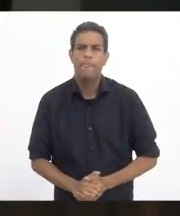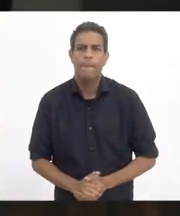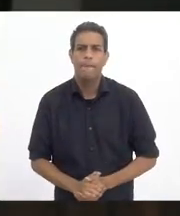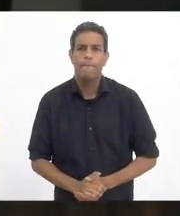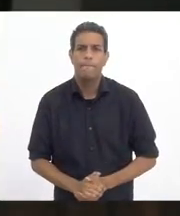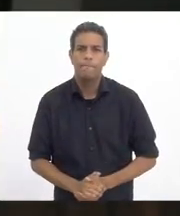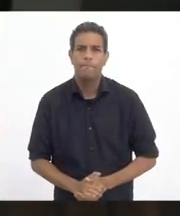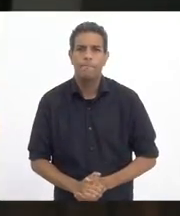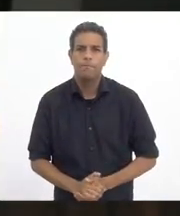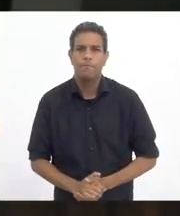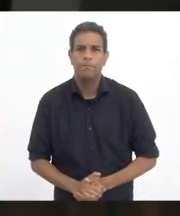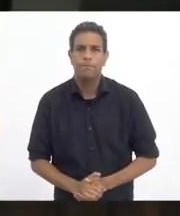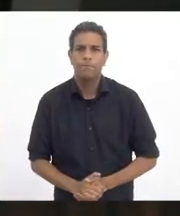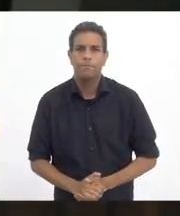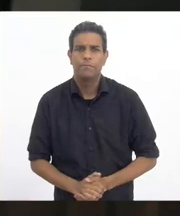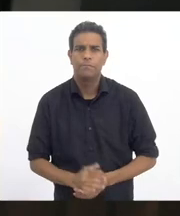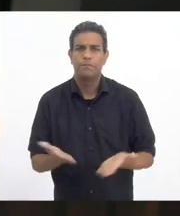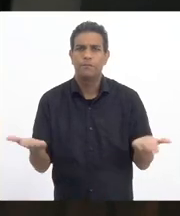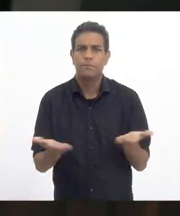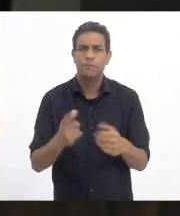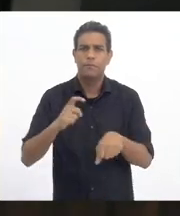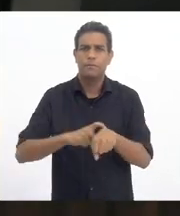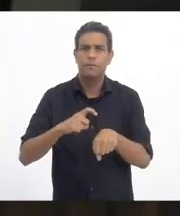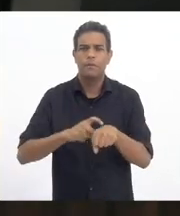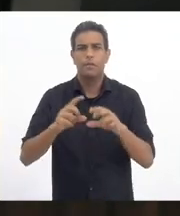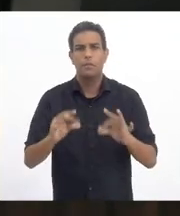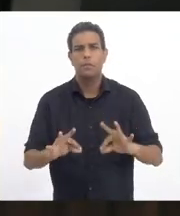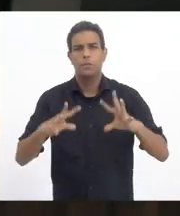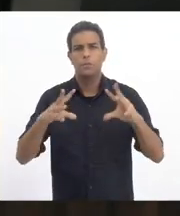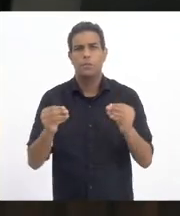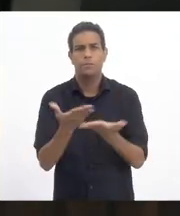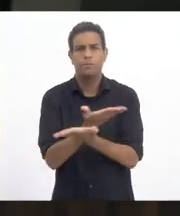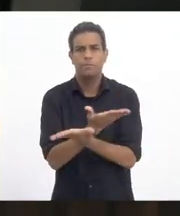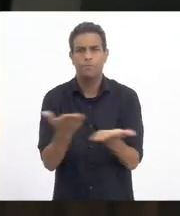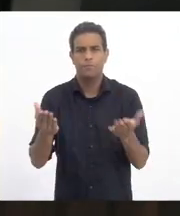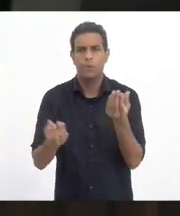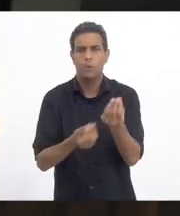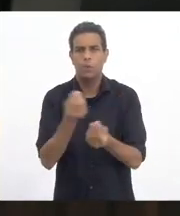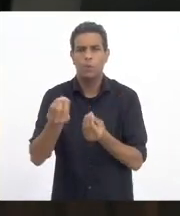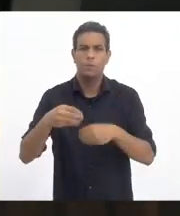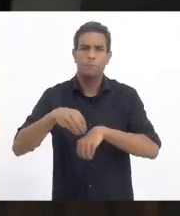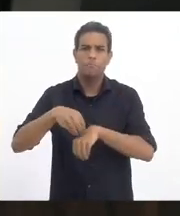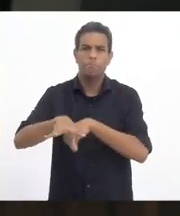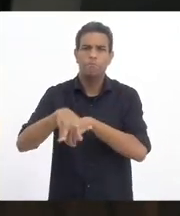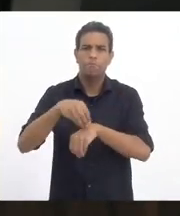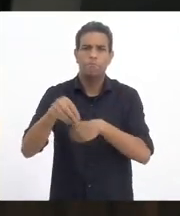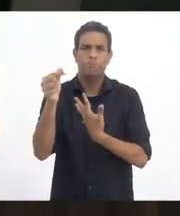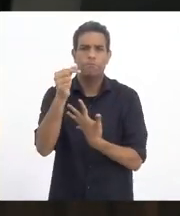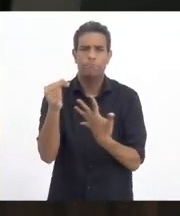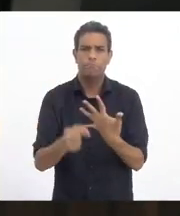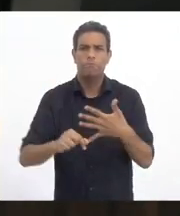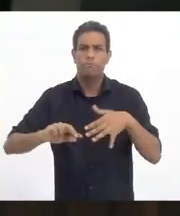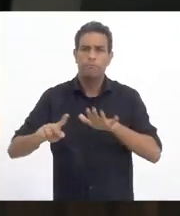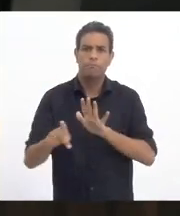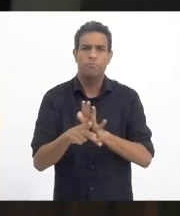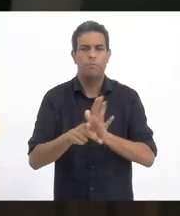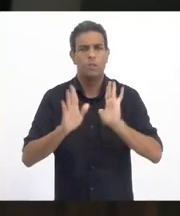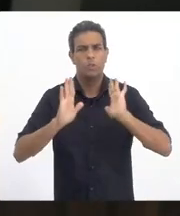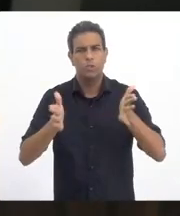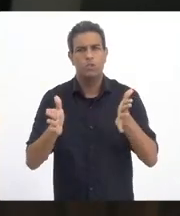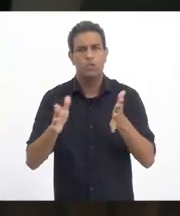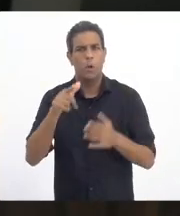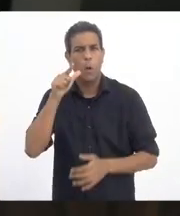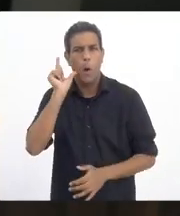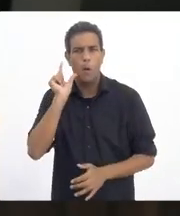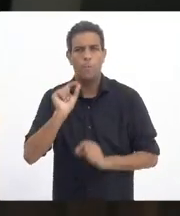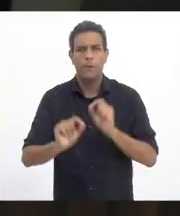debatido nessa casa por todos. Eu quero anunciar aqui de pronto que